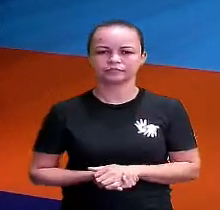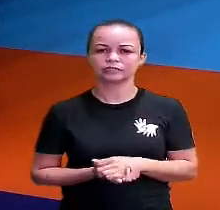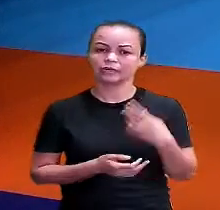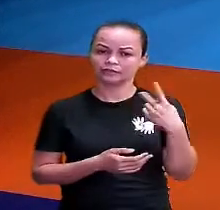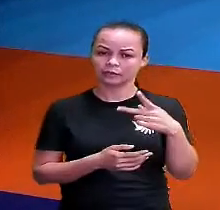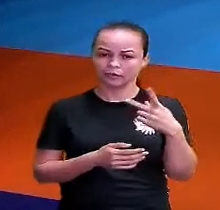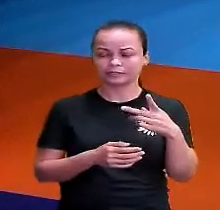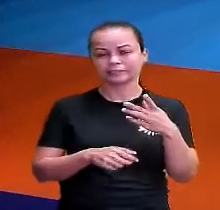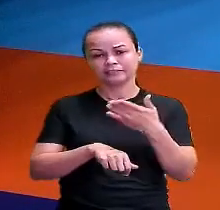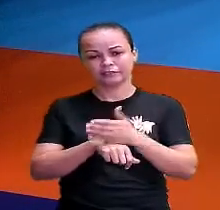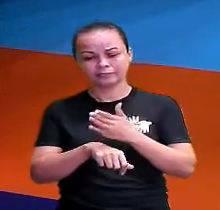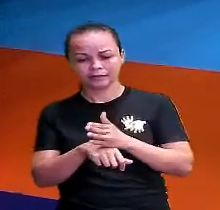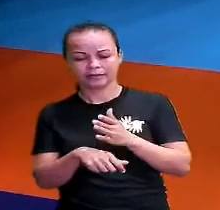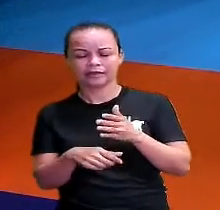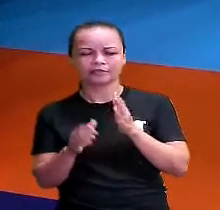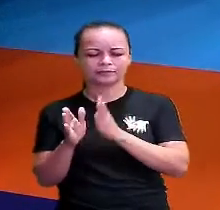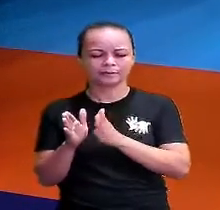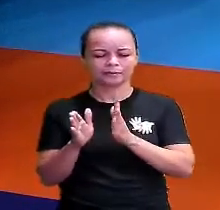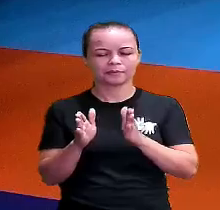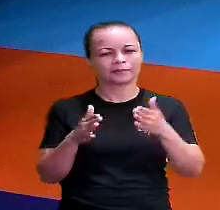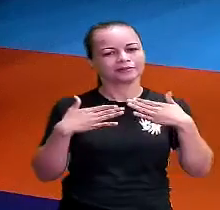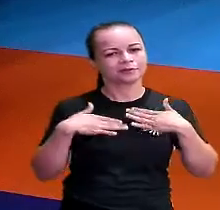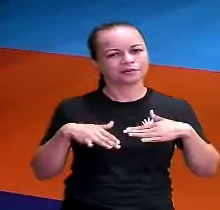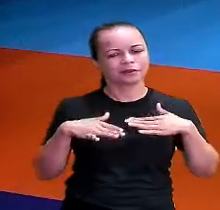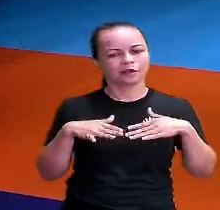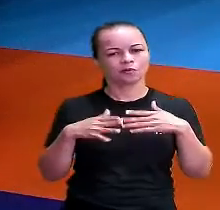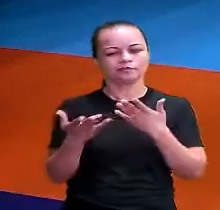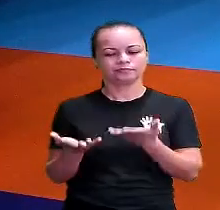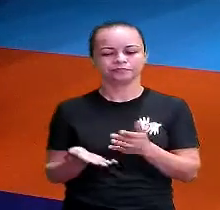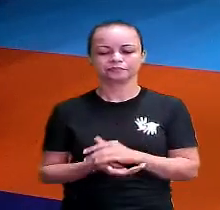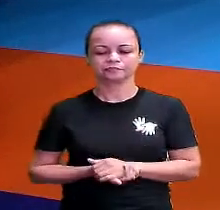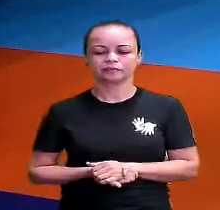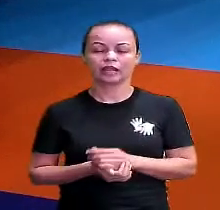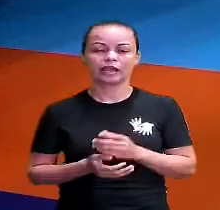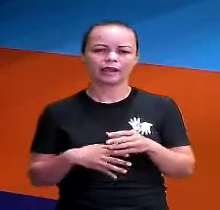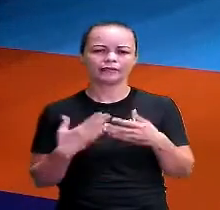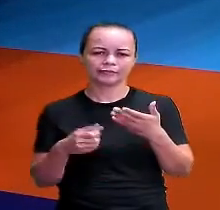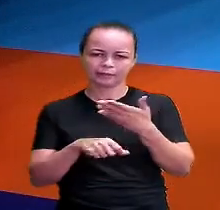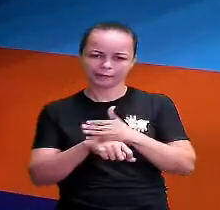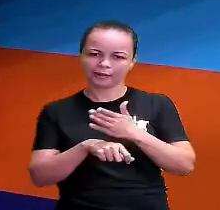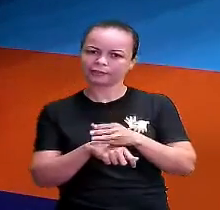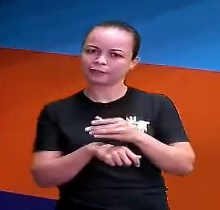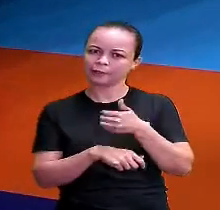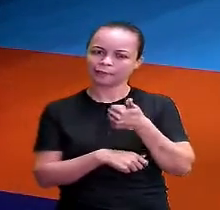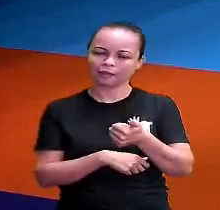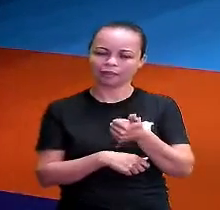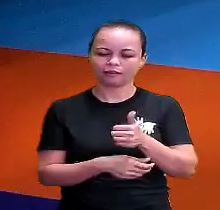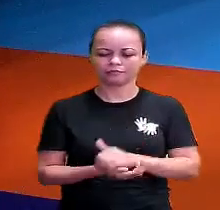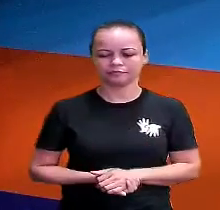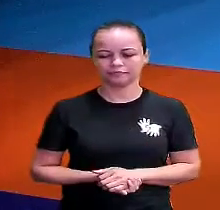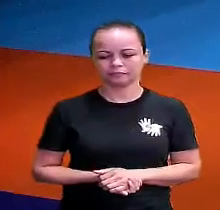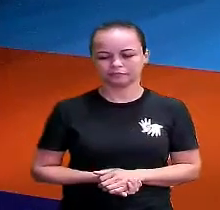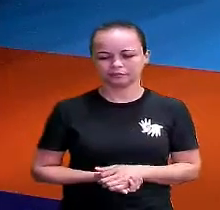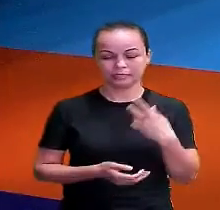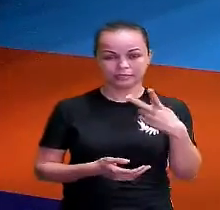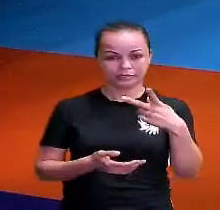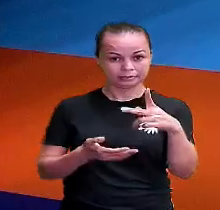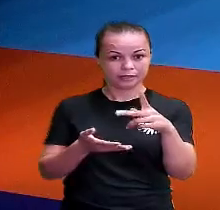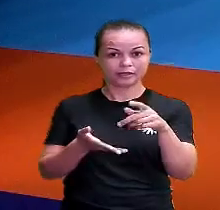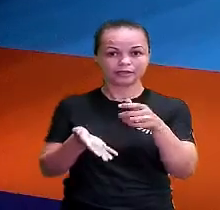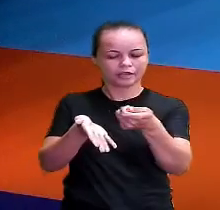que a gente vai fazendo, devagarzinho, um por um, até a gente pegar a prática. Pega aí, ó, anota isso aí no